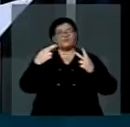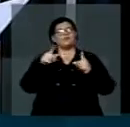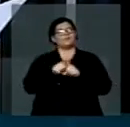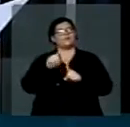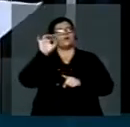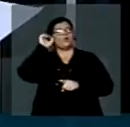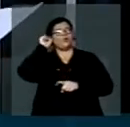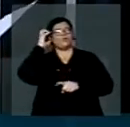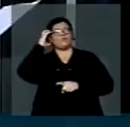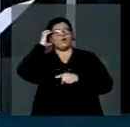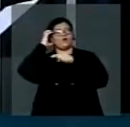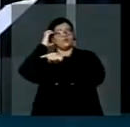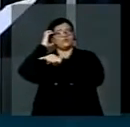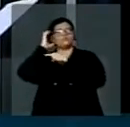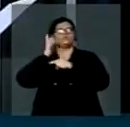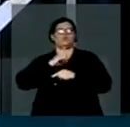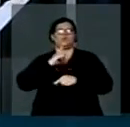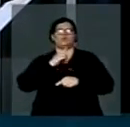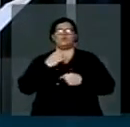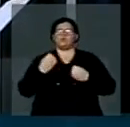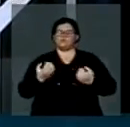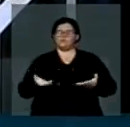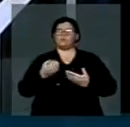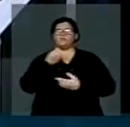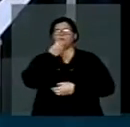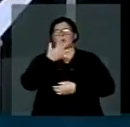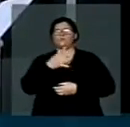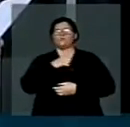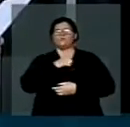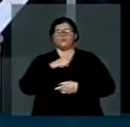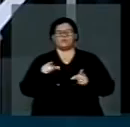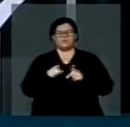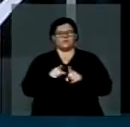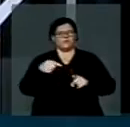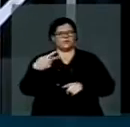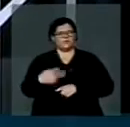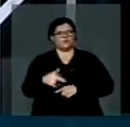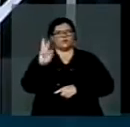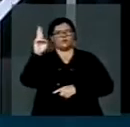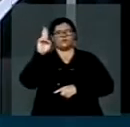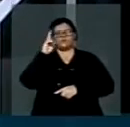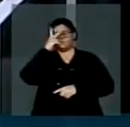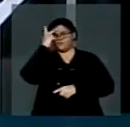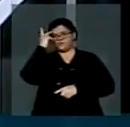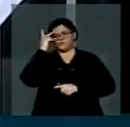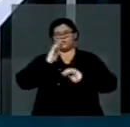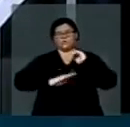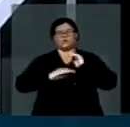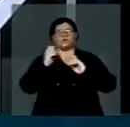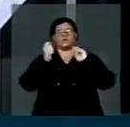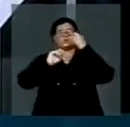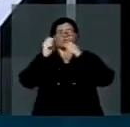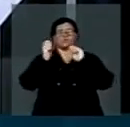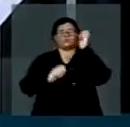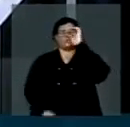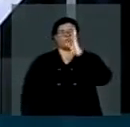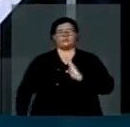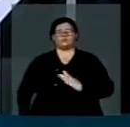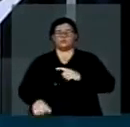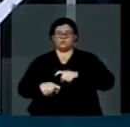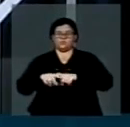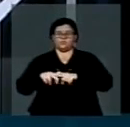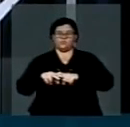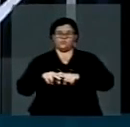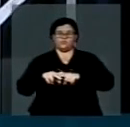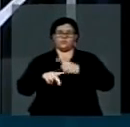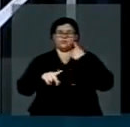pela Rádio Câmara dos Deputados, aqui também estão presentes representantes do setor industrial brasileiro, posto que essa sessão solene prestará